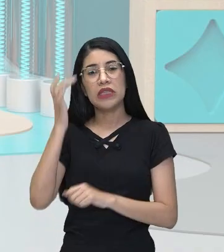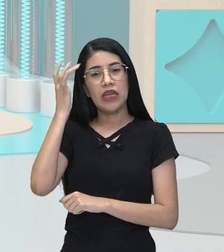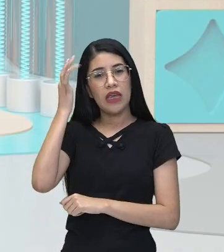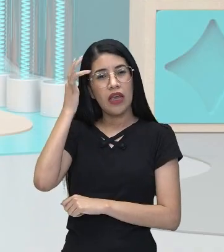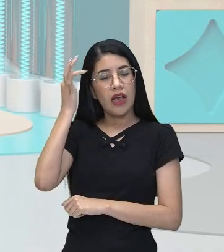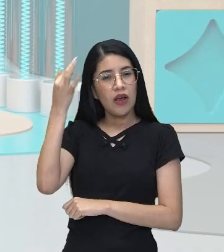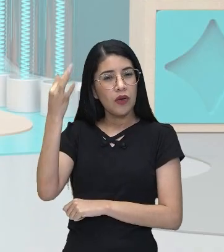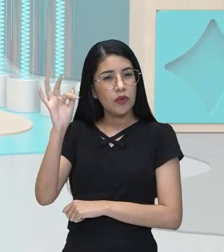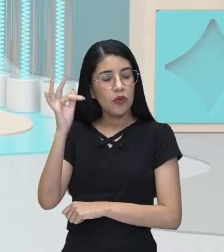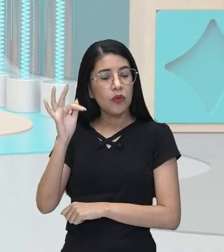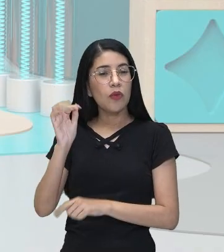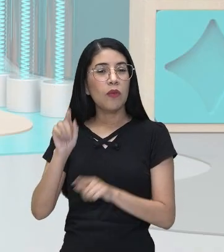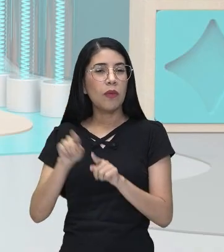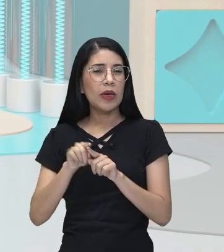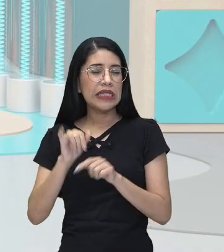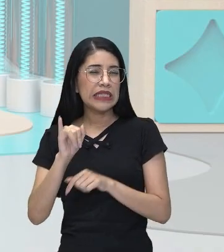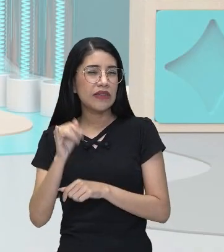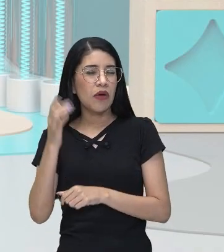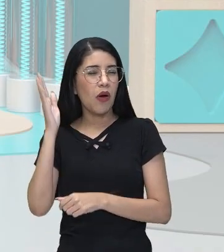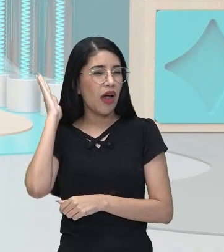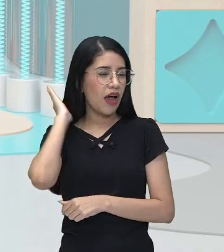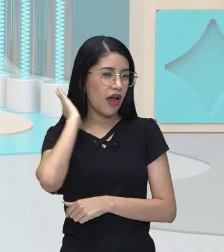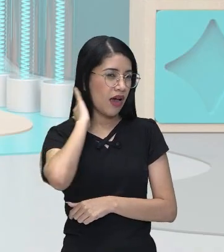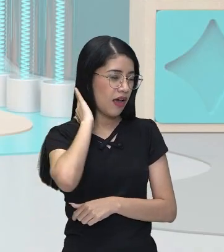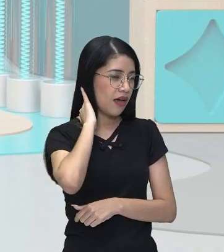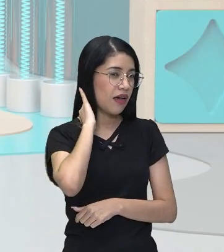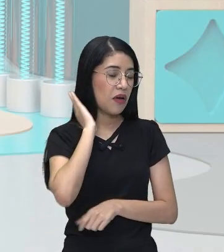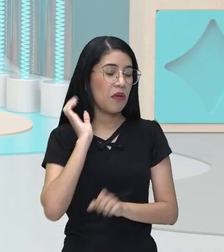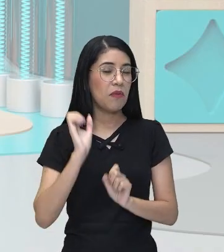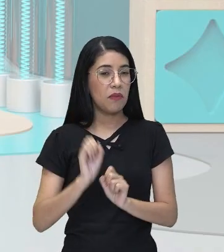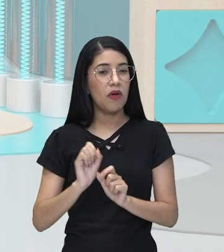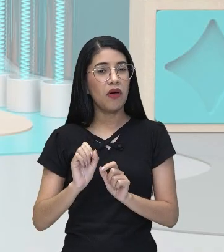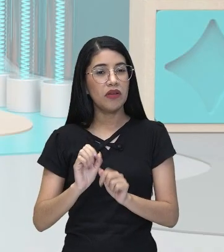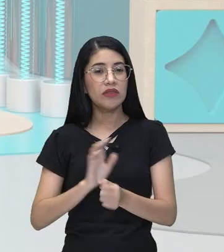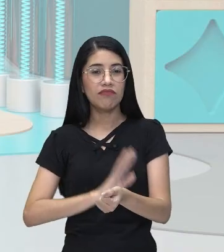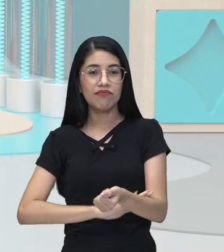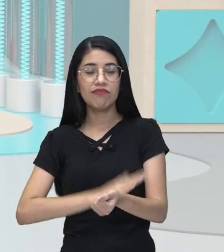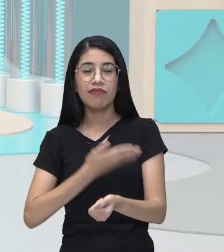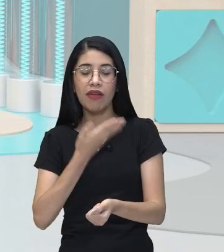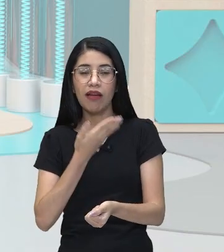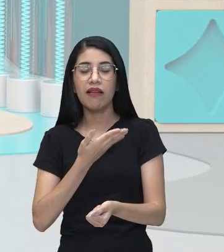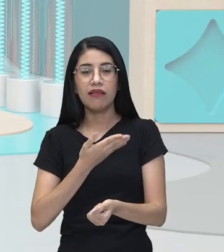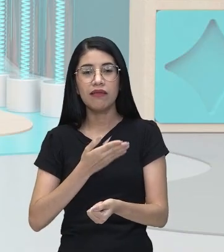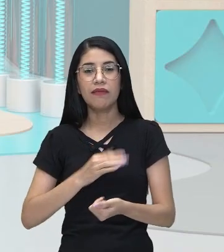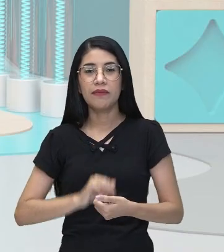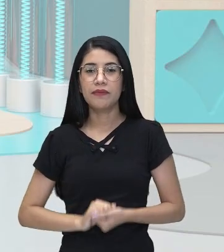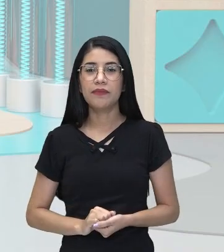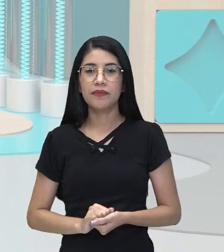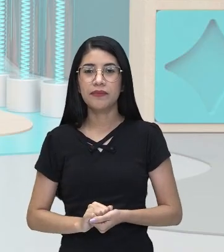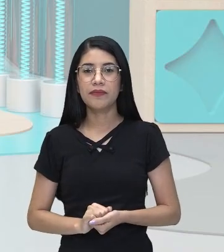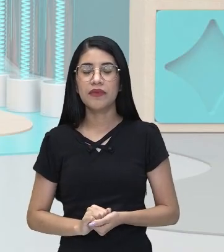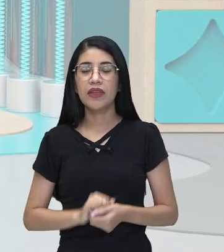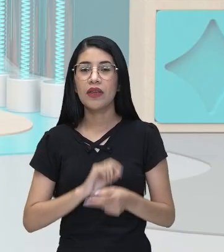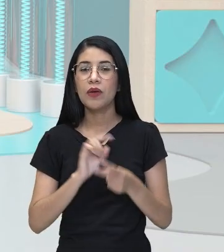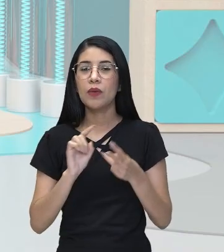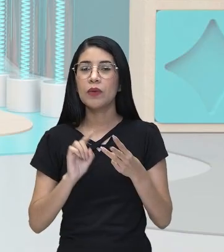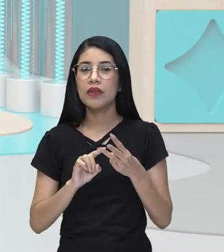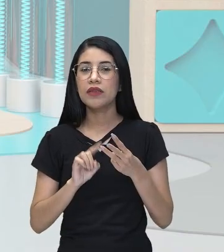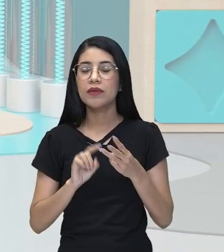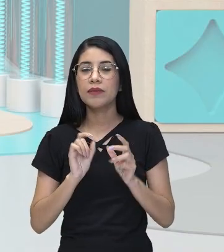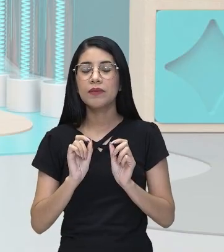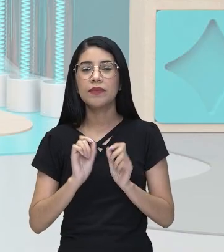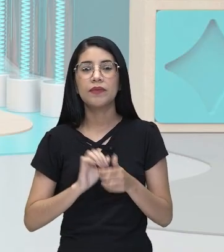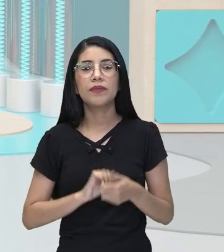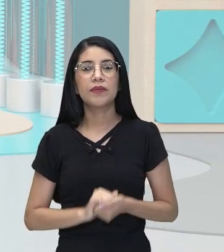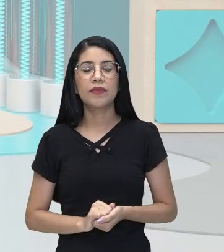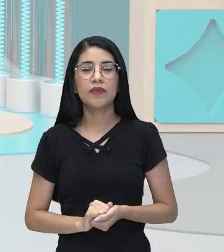pode ser, se for uma dor na cabeça atrás, na nuca, pode ser pressão alterada, elevada, beleza? Um segundo sintoma, terceiro sintoma,